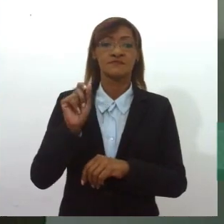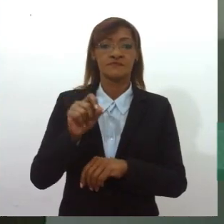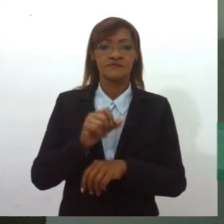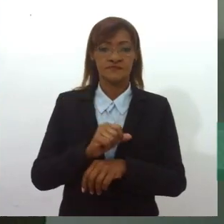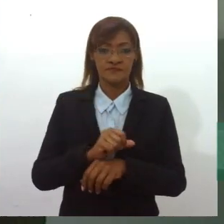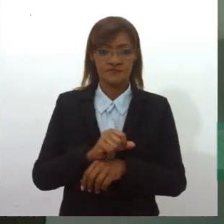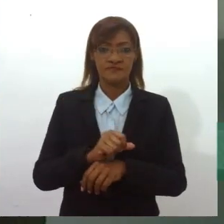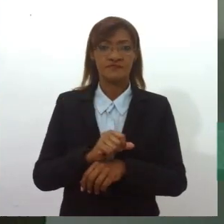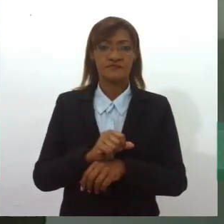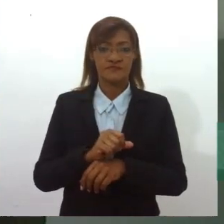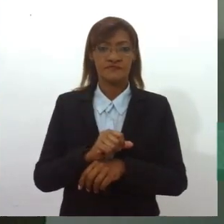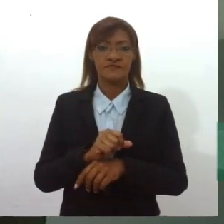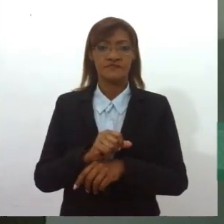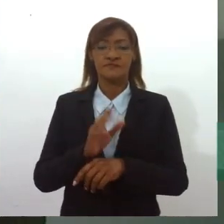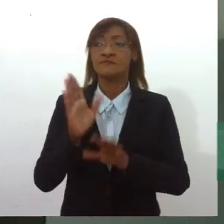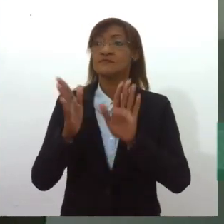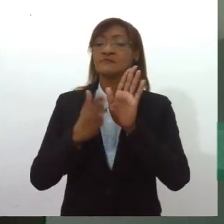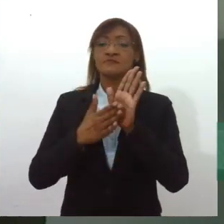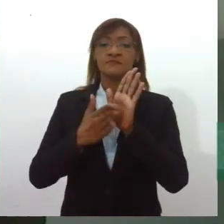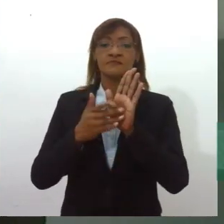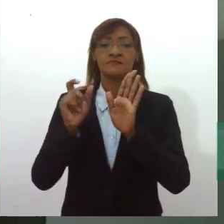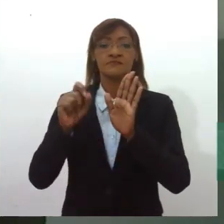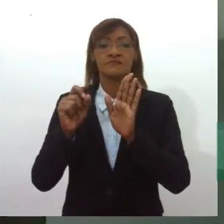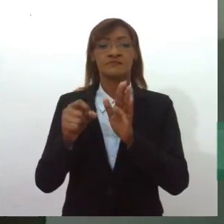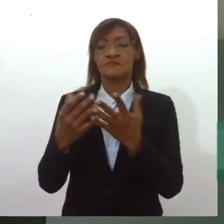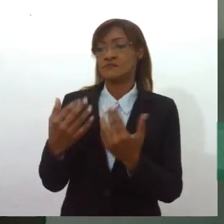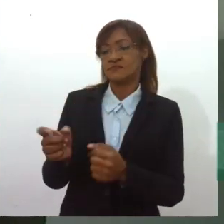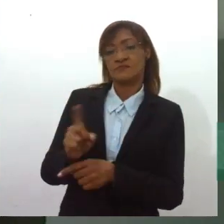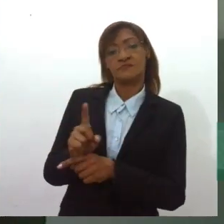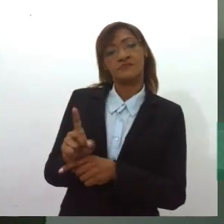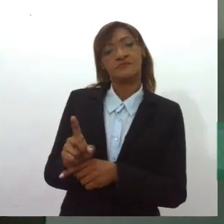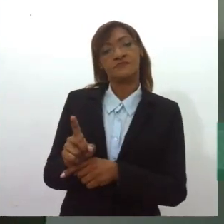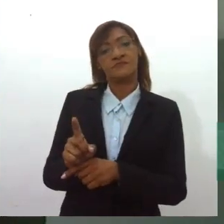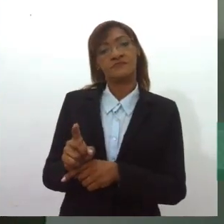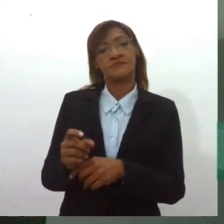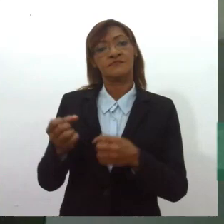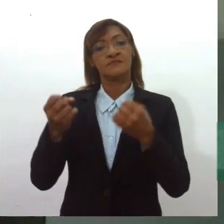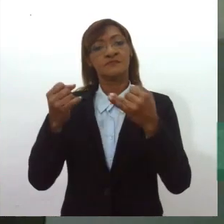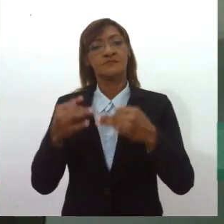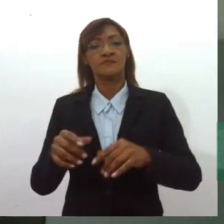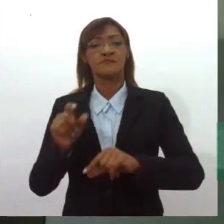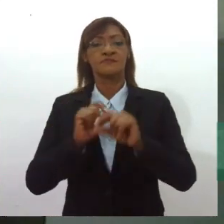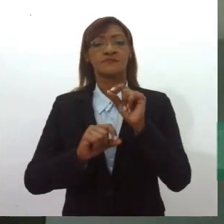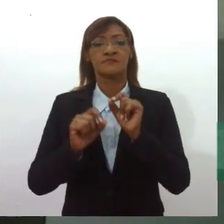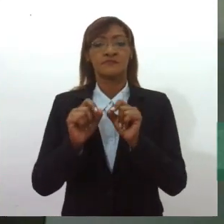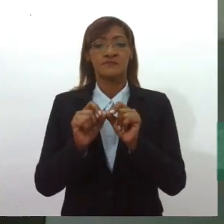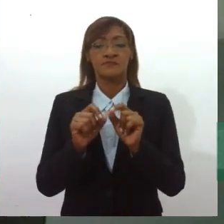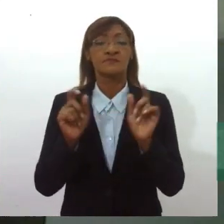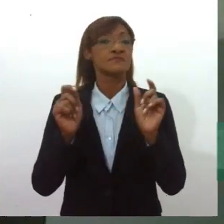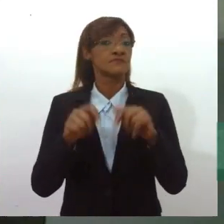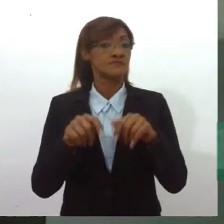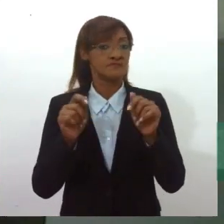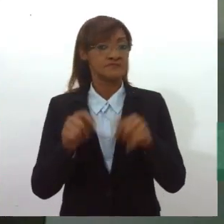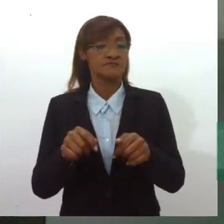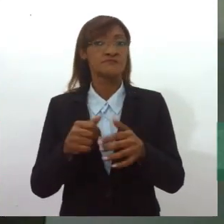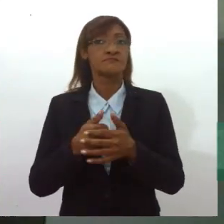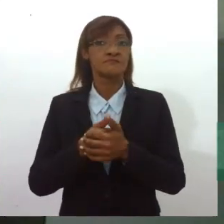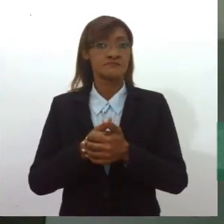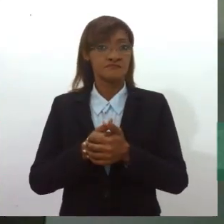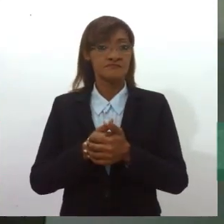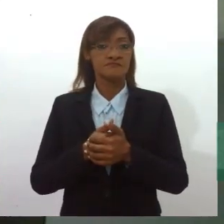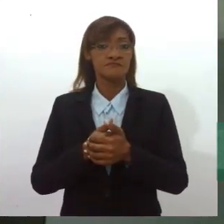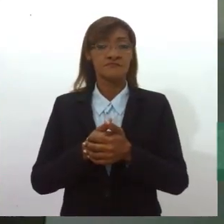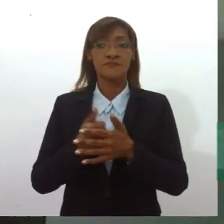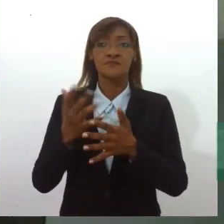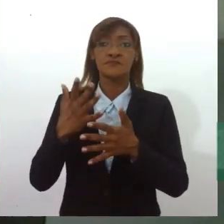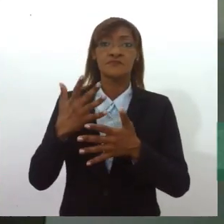aves essa essa proposta aí foi ajeitada a justificativa era de que isso poderia atrapalhar a atuação do Ibama